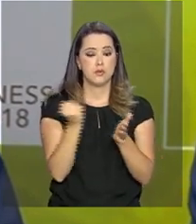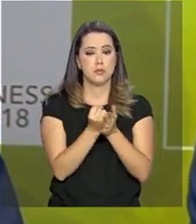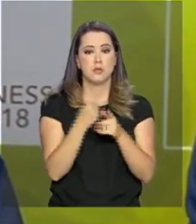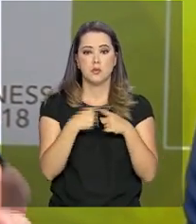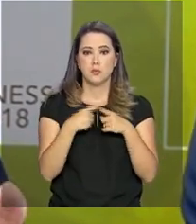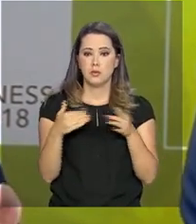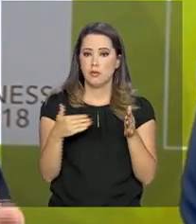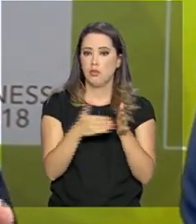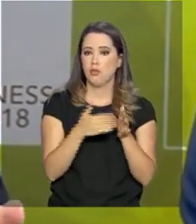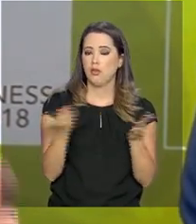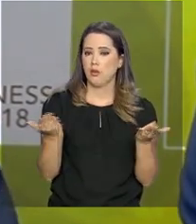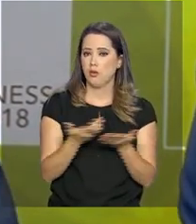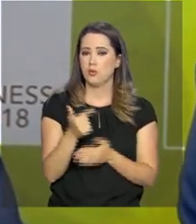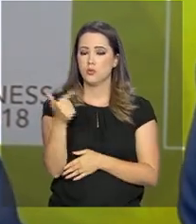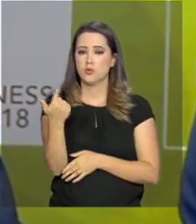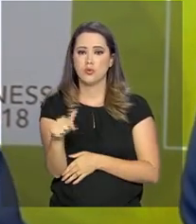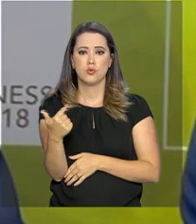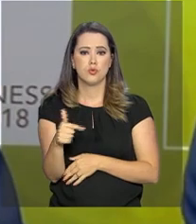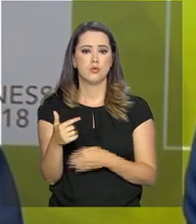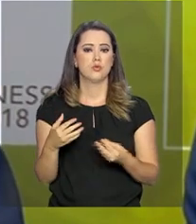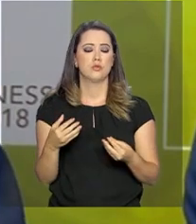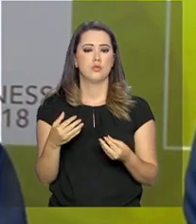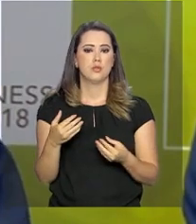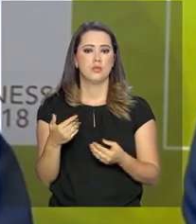hoje nós não temos uma coisa,